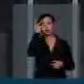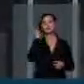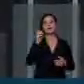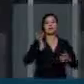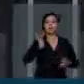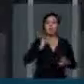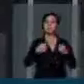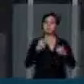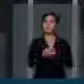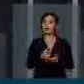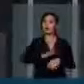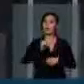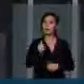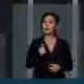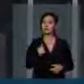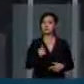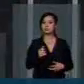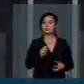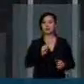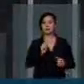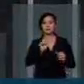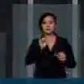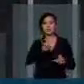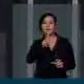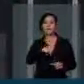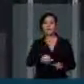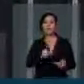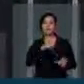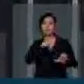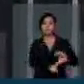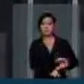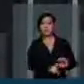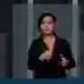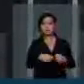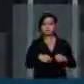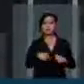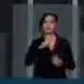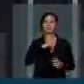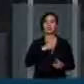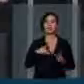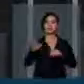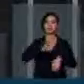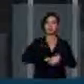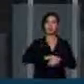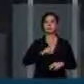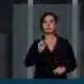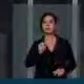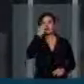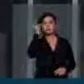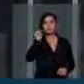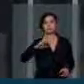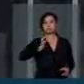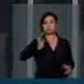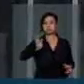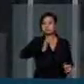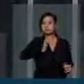imposto, que o imposto devia ser sobre grandes fortunas, sobre a grande propriedade, sobre a renda